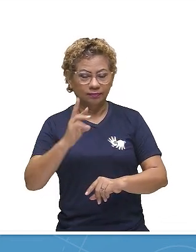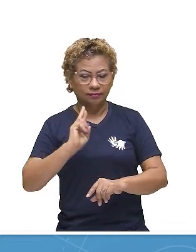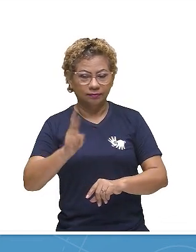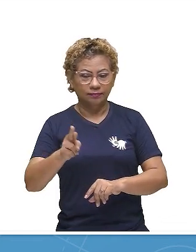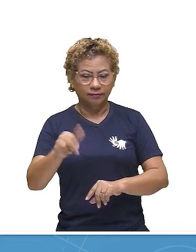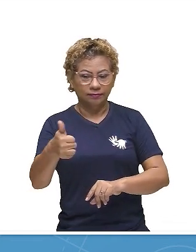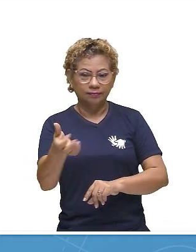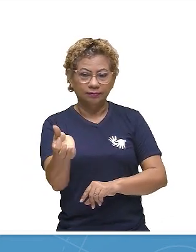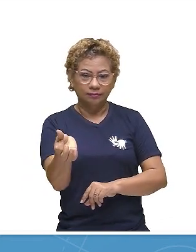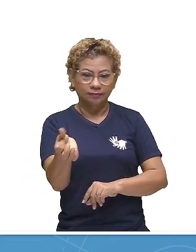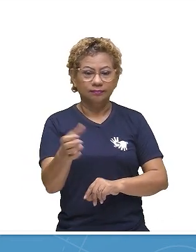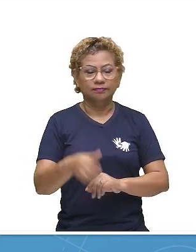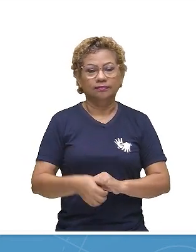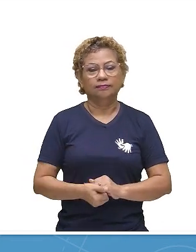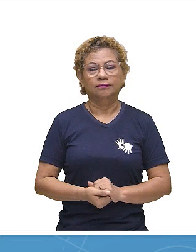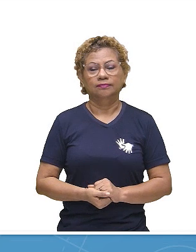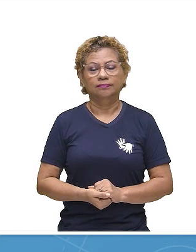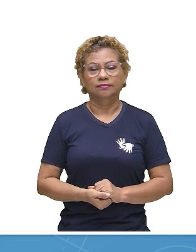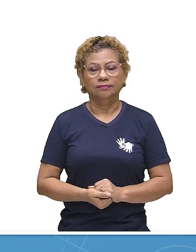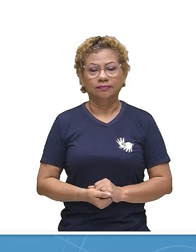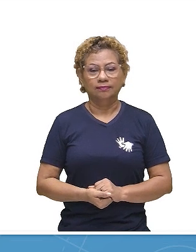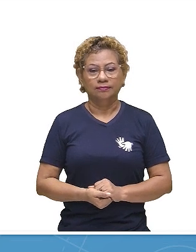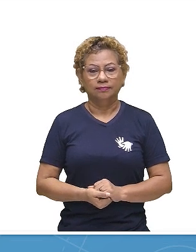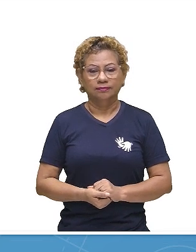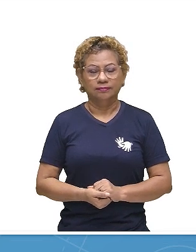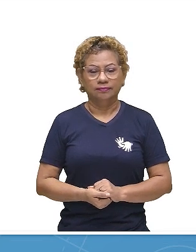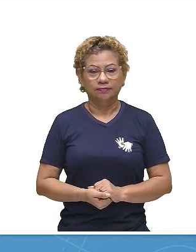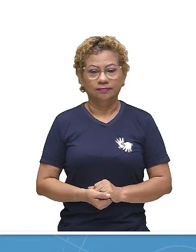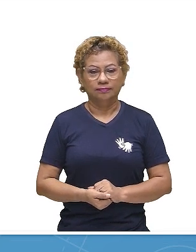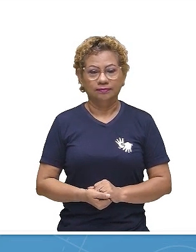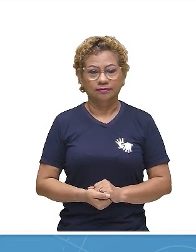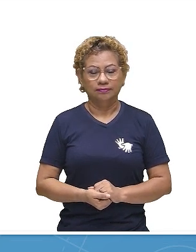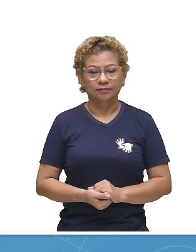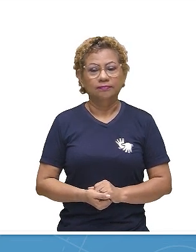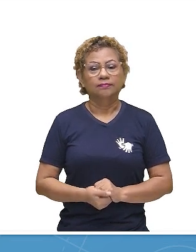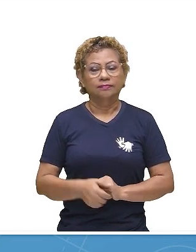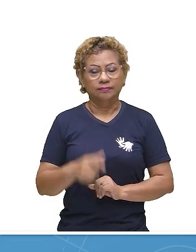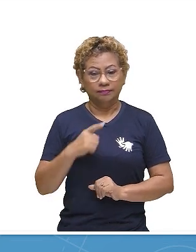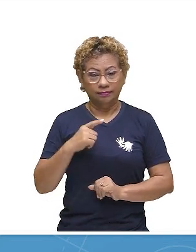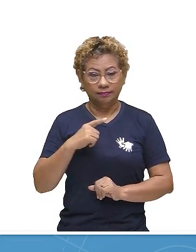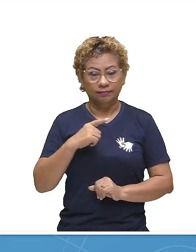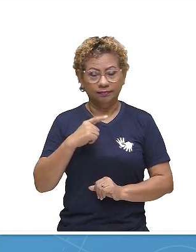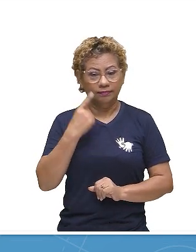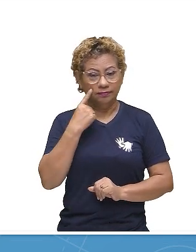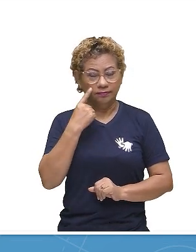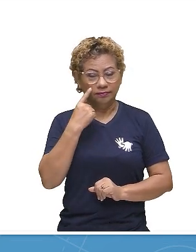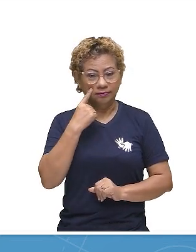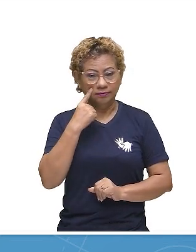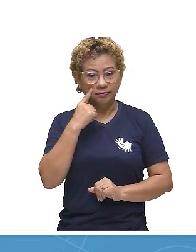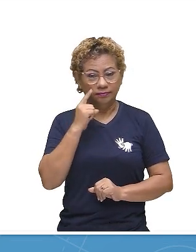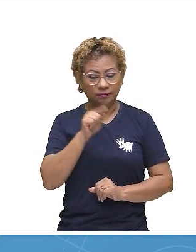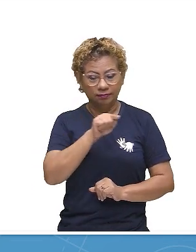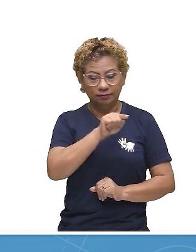raiz quadrada de 16 é igual a 4. Aí esse símbolo aqui, que é uma